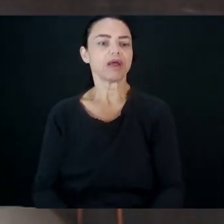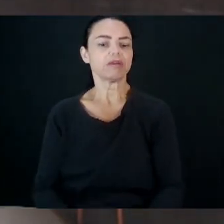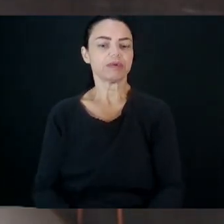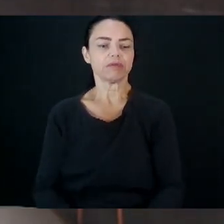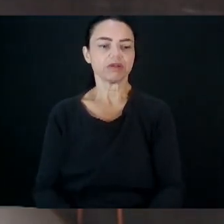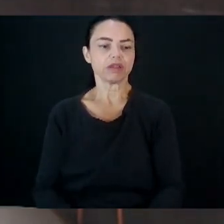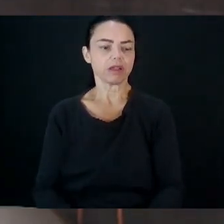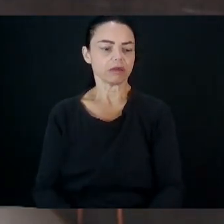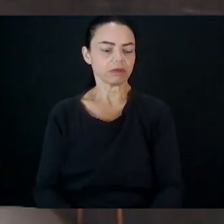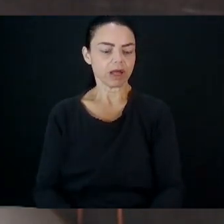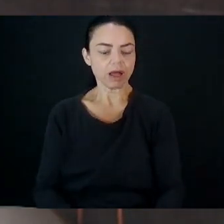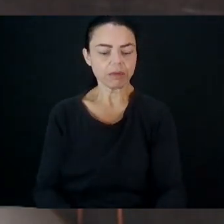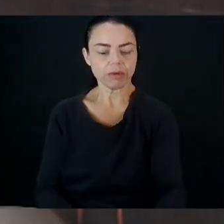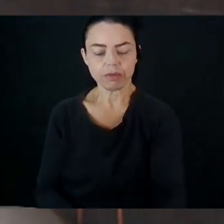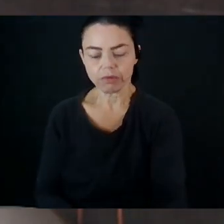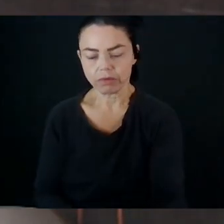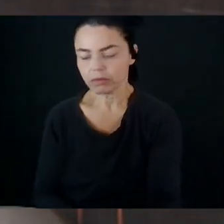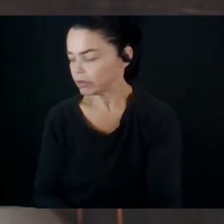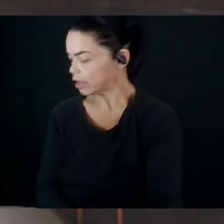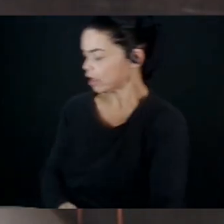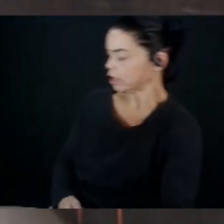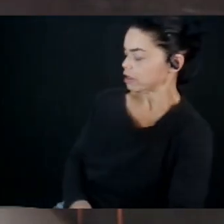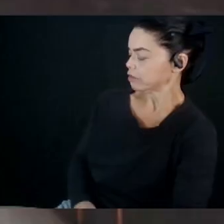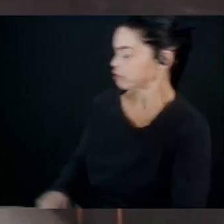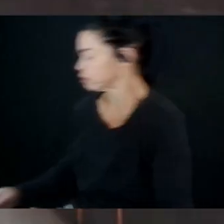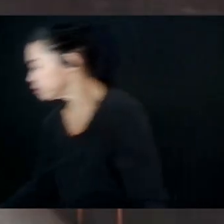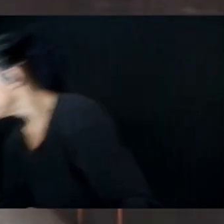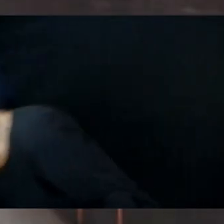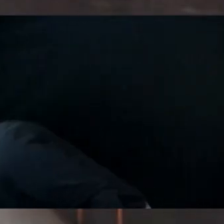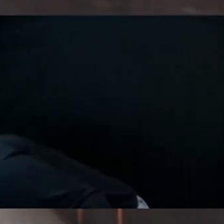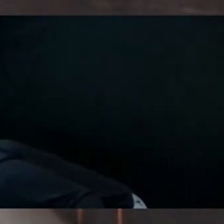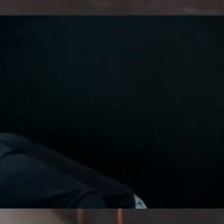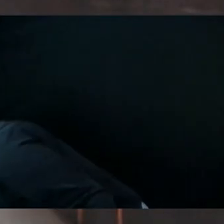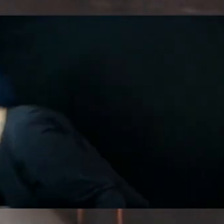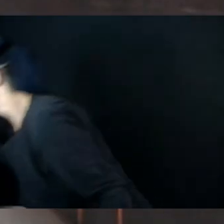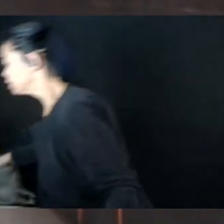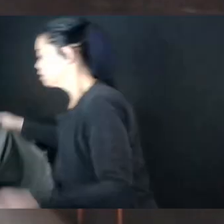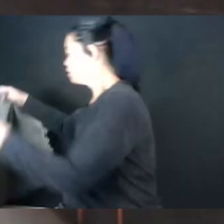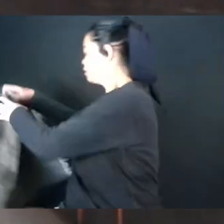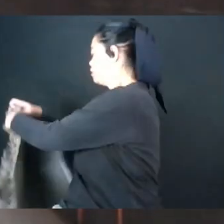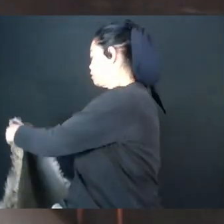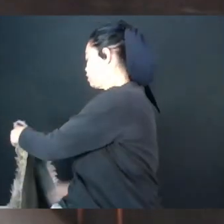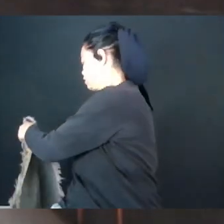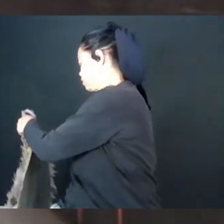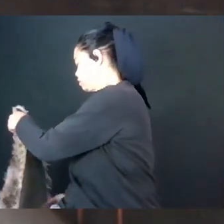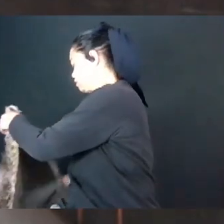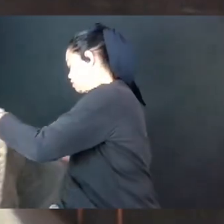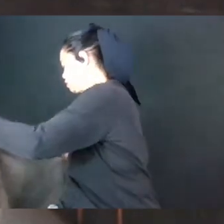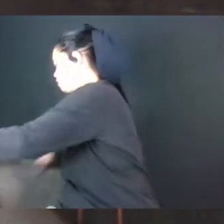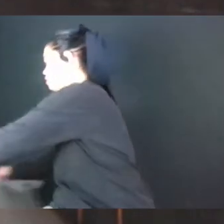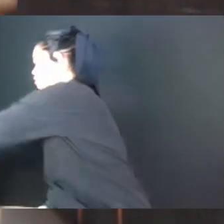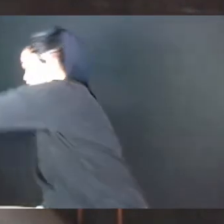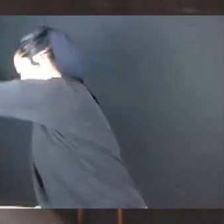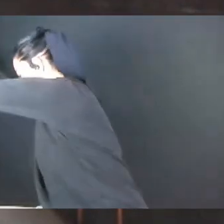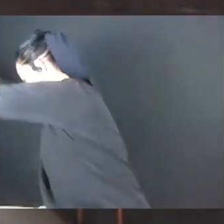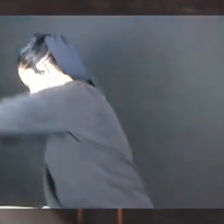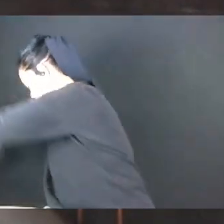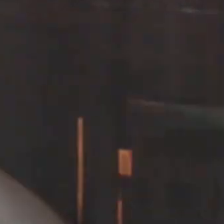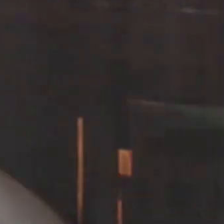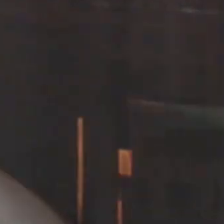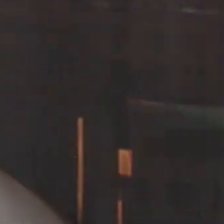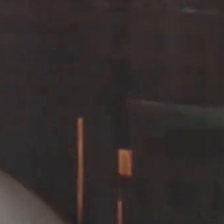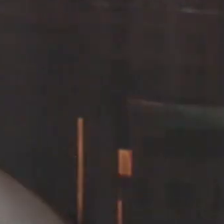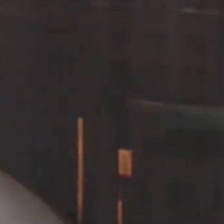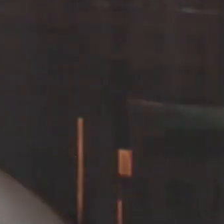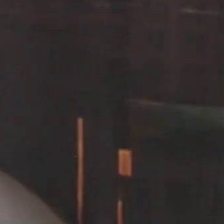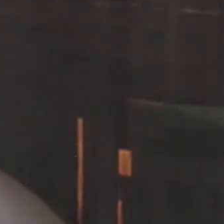repente explode num momento ali que para você é cotidiano, que você já fez, uma prova que você está acostumada, uma palestra que você já